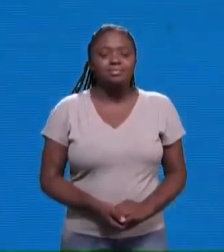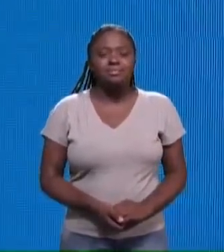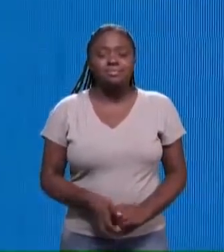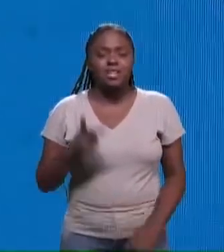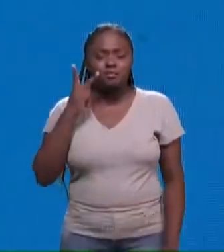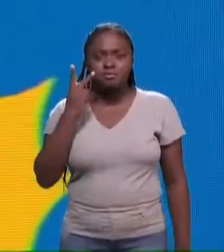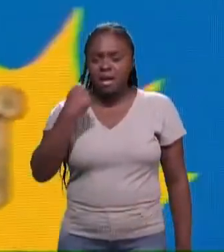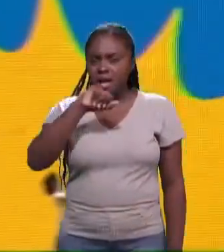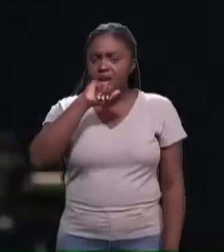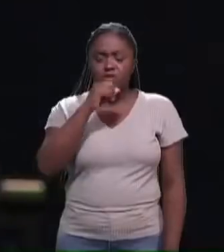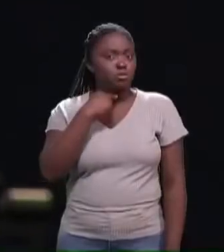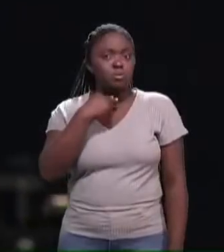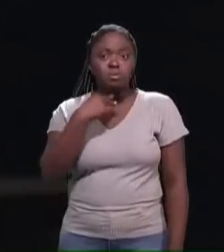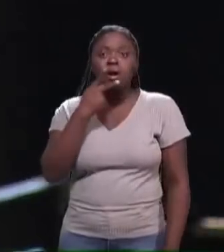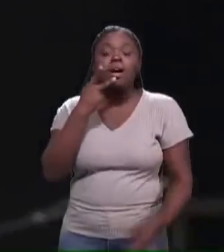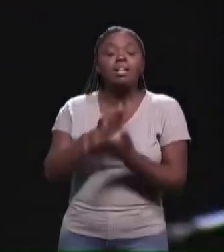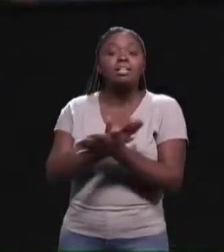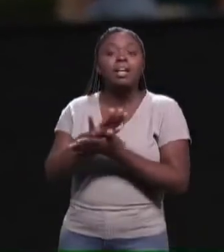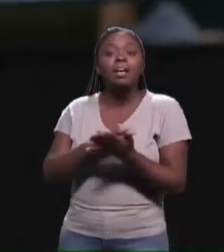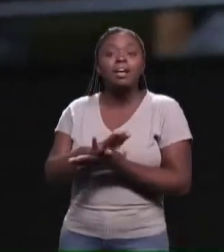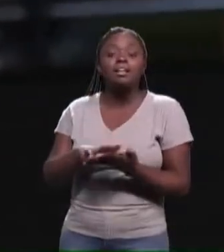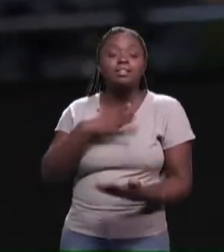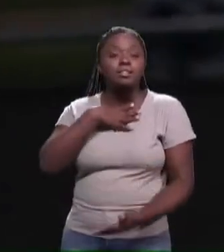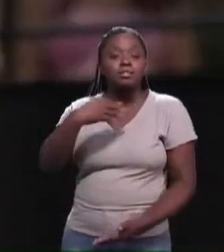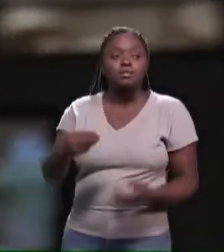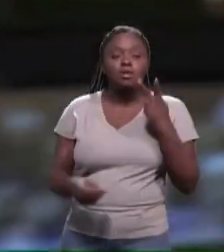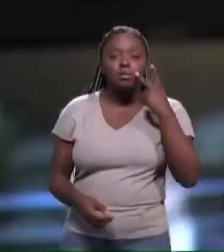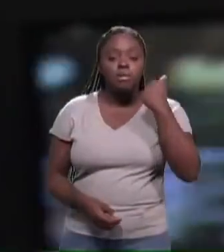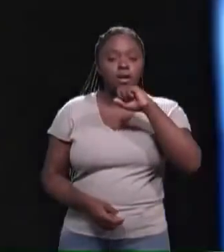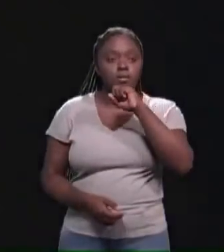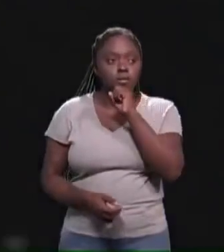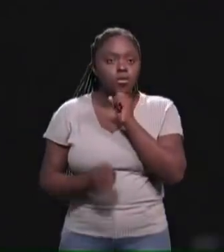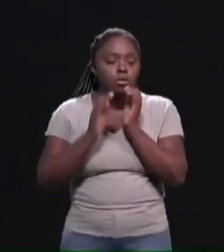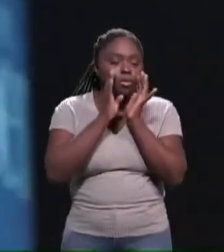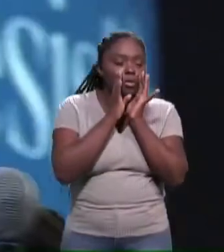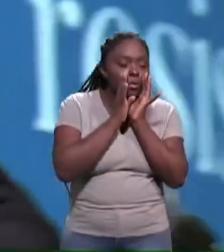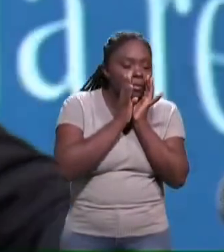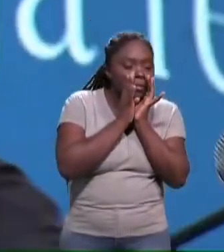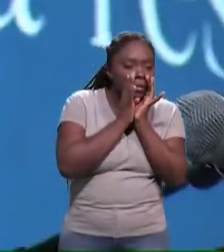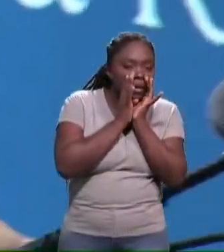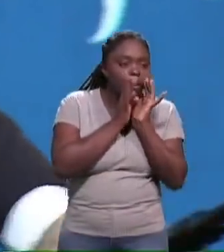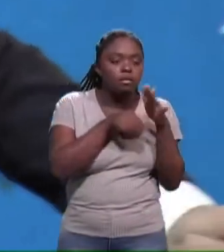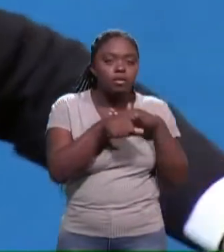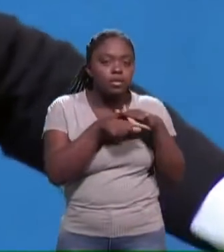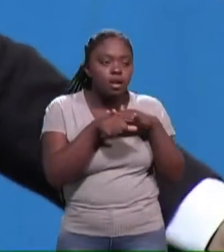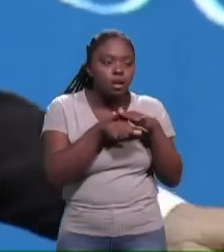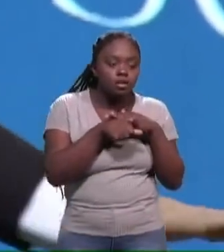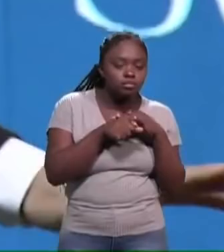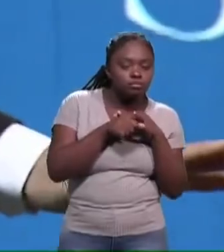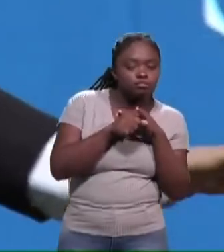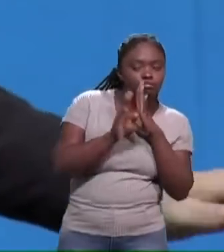Pai, mãe, não pode falar mais nada com o filho, não. Pai, mãe, fica conversando baixinho e olhando para ver se eles não estão